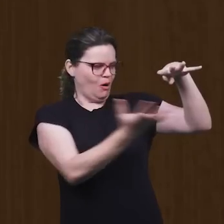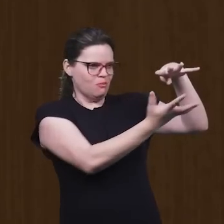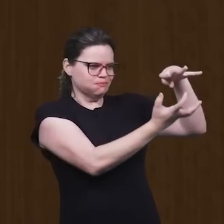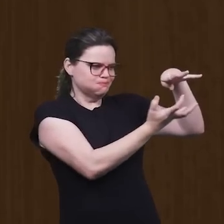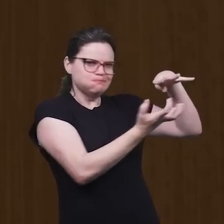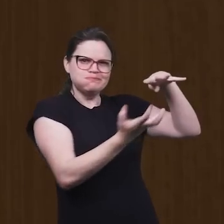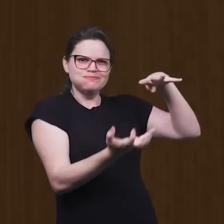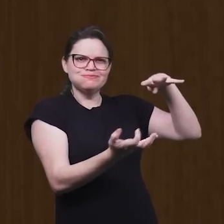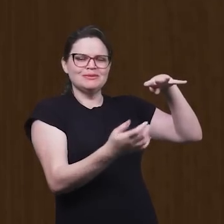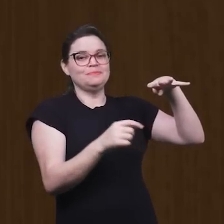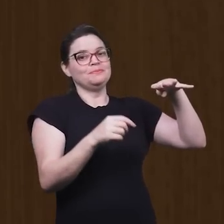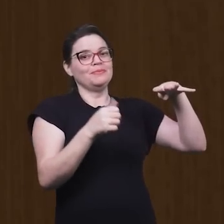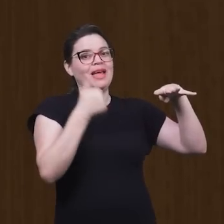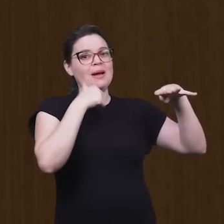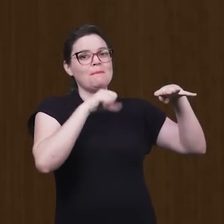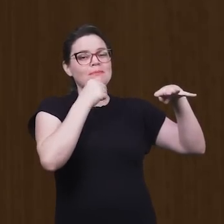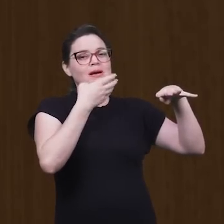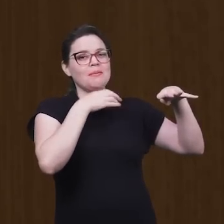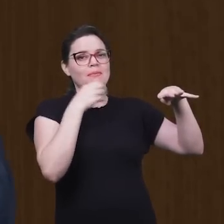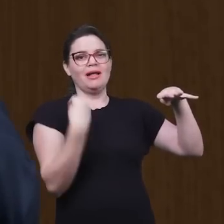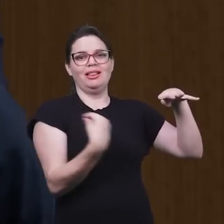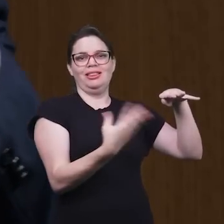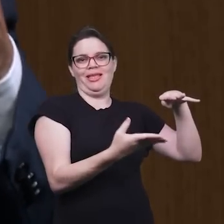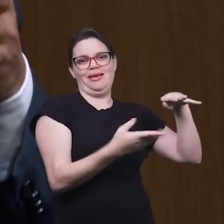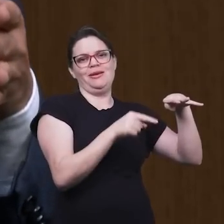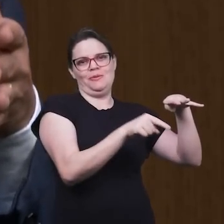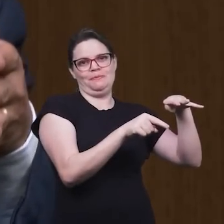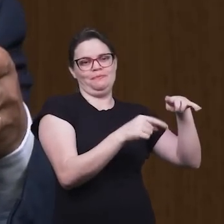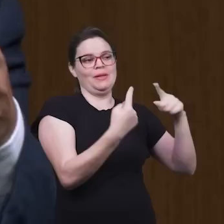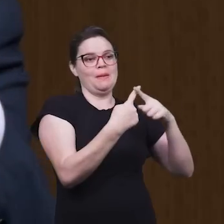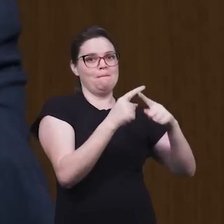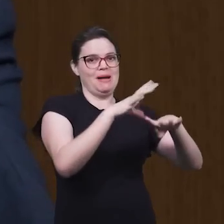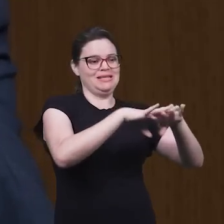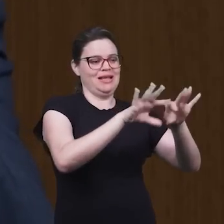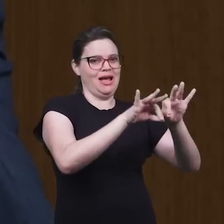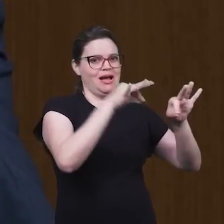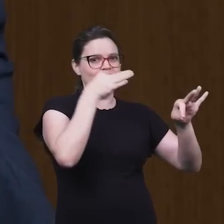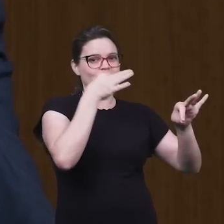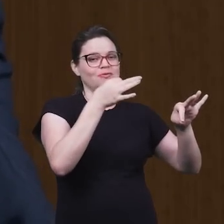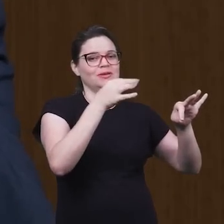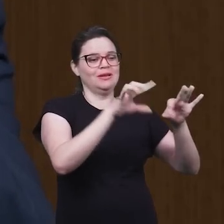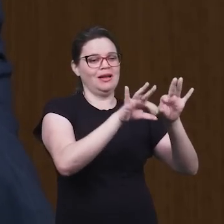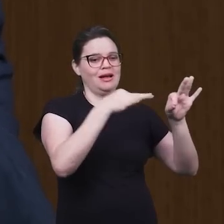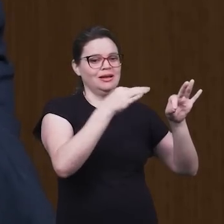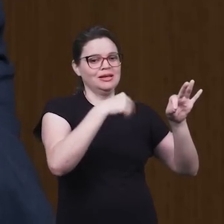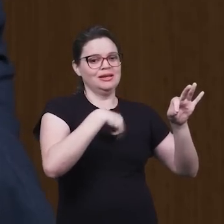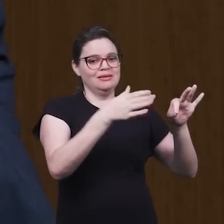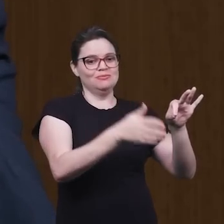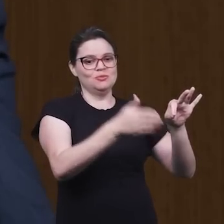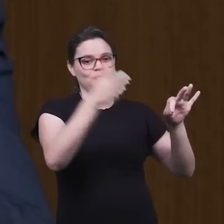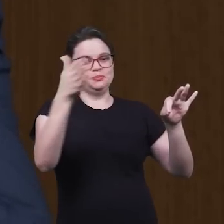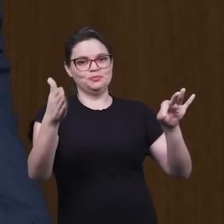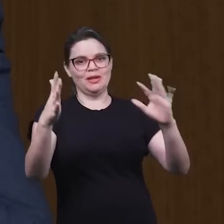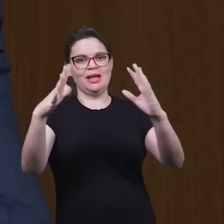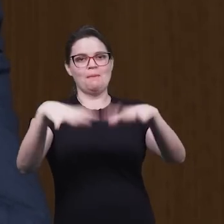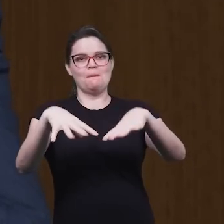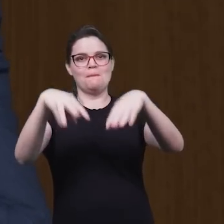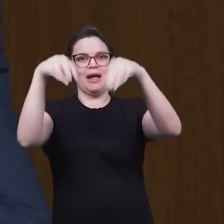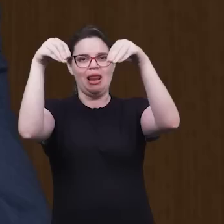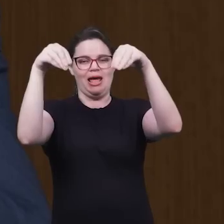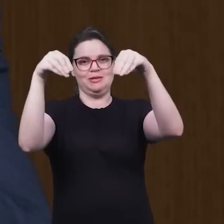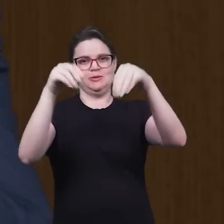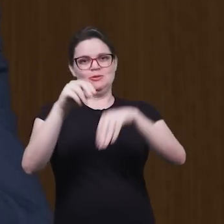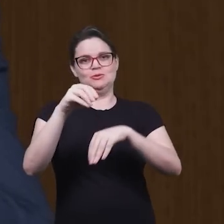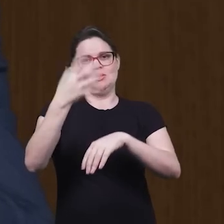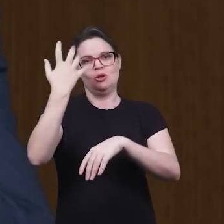família, herança dos seus pais. Só que essa vinha era exatamente ao lado do palácio do rei Acabe, que era rei em Israel e era um rei